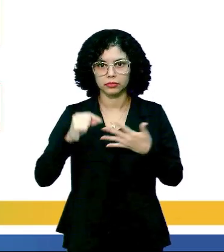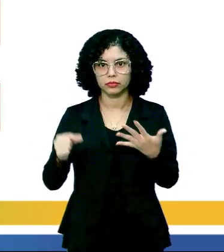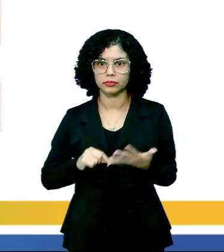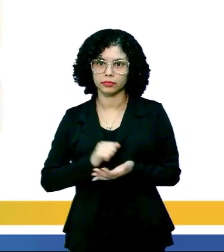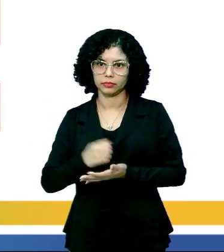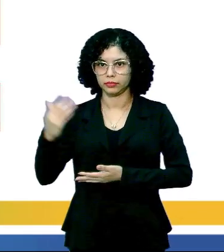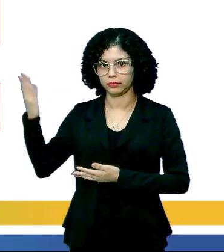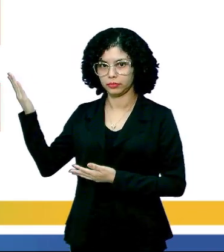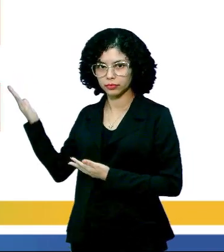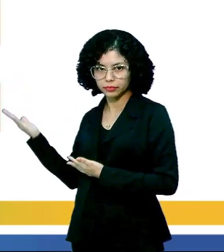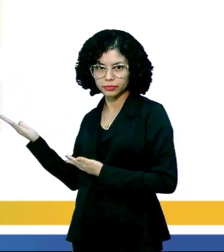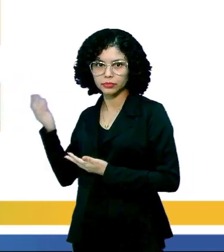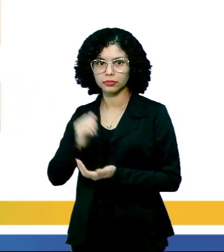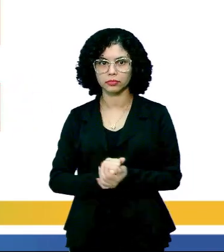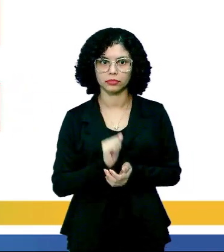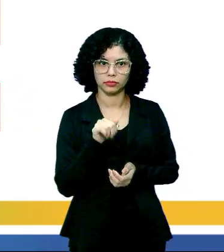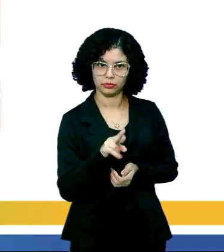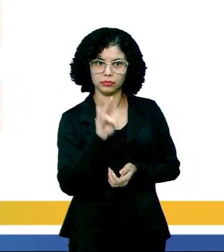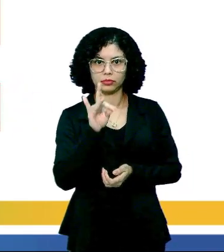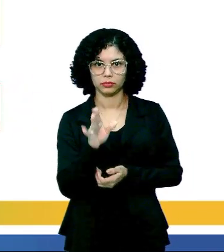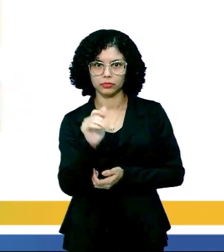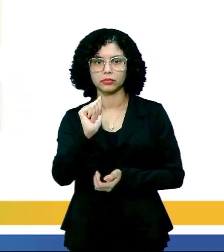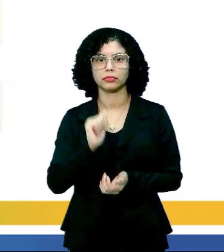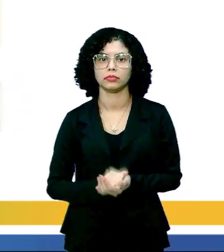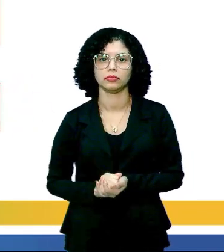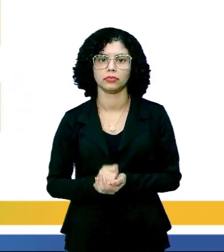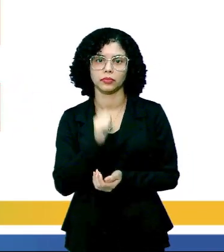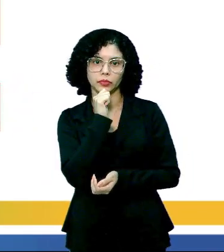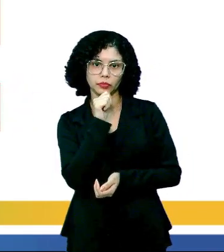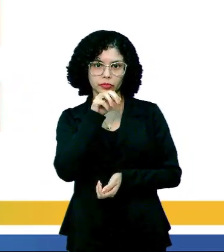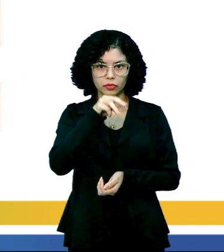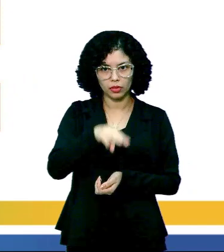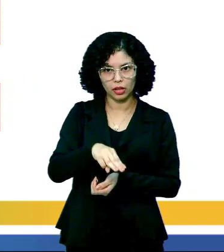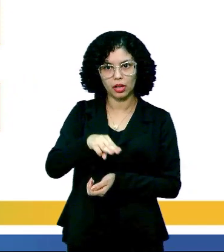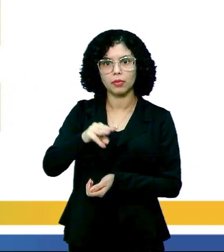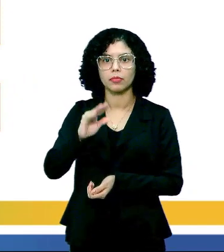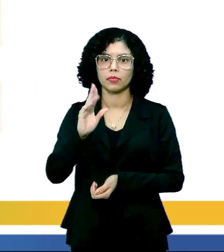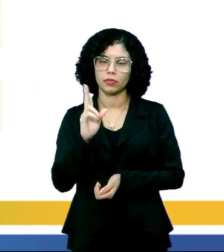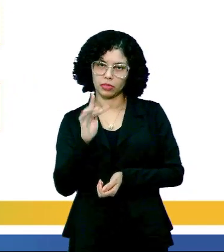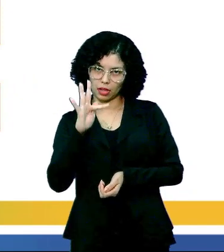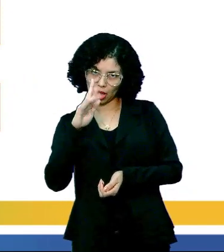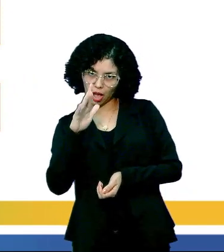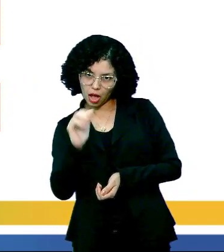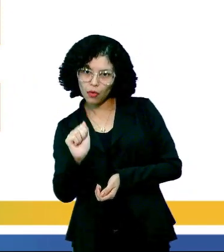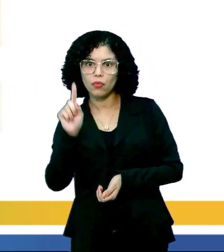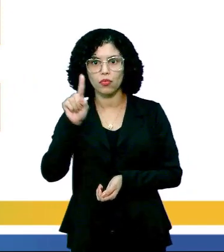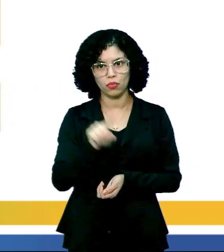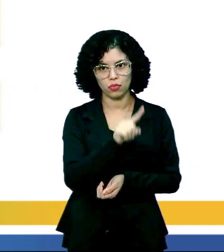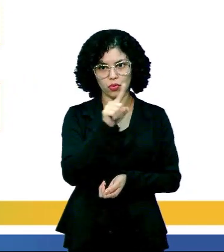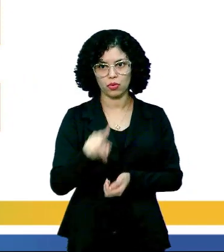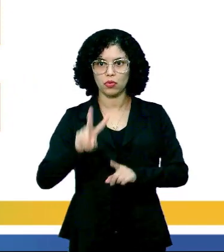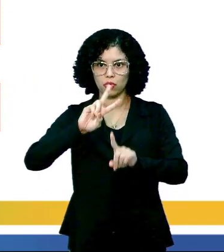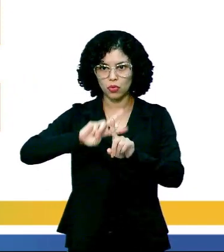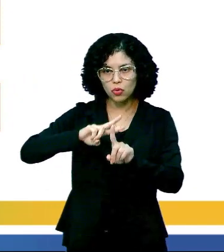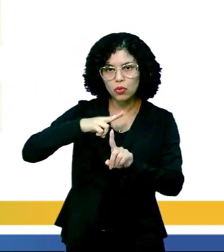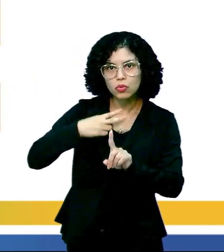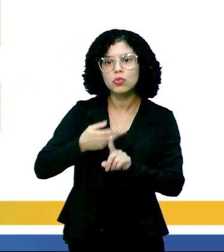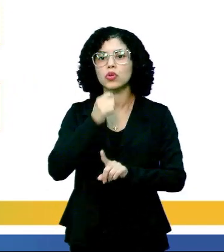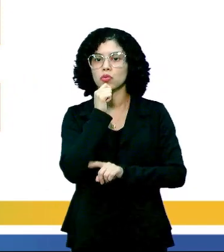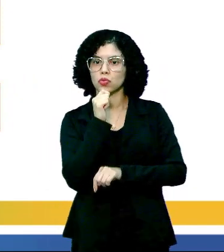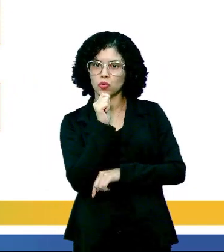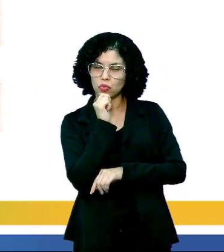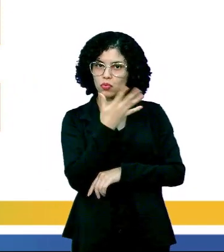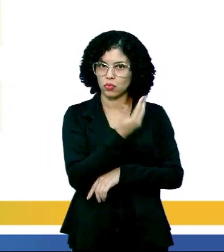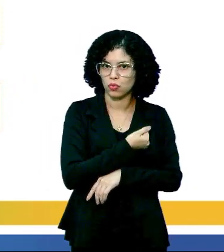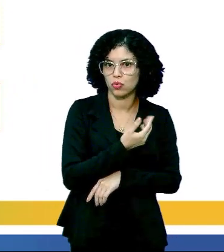ali o urânio sendo submetido a uma emissão alfa e esse urânio ele se converte em tório. Perceba que o